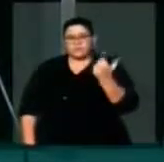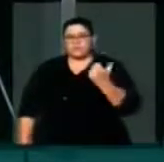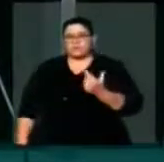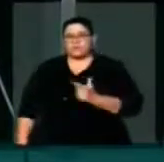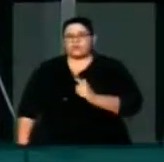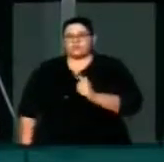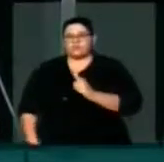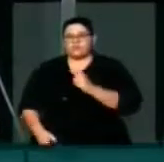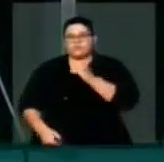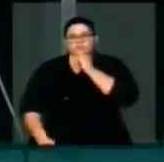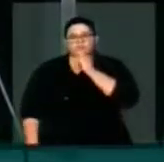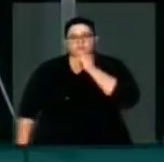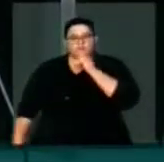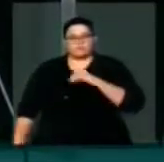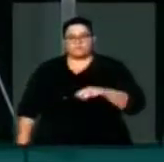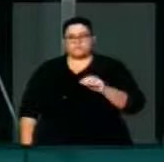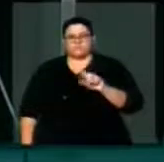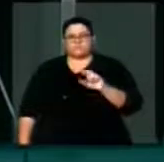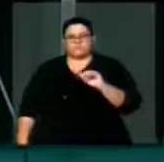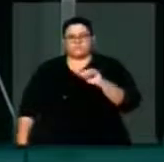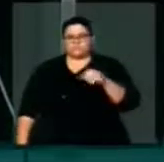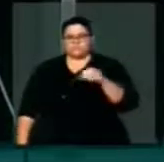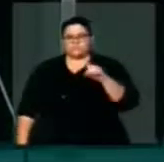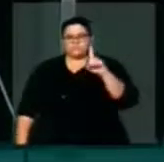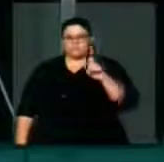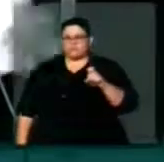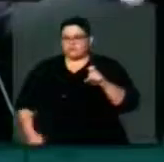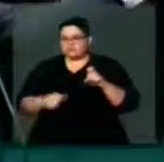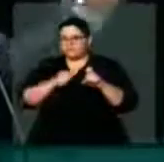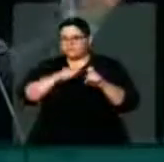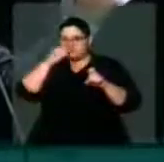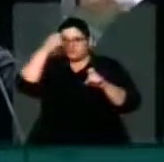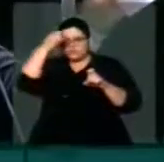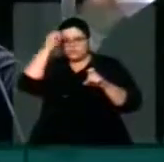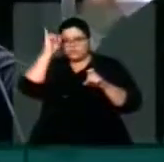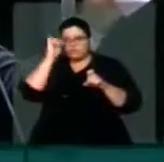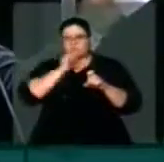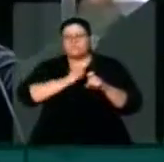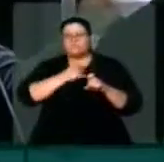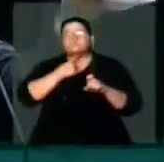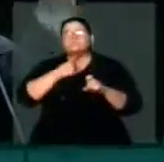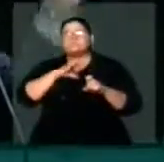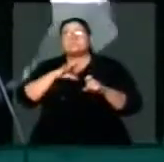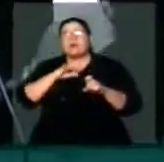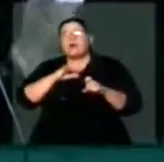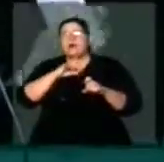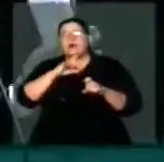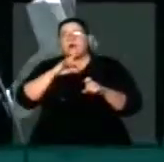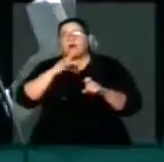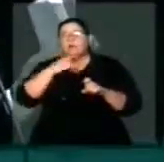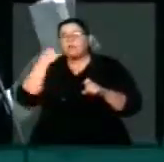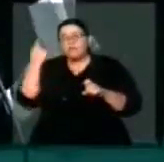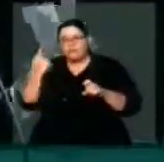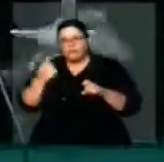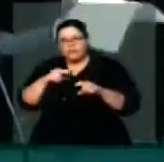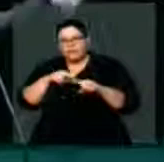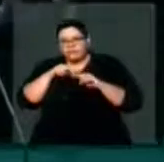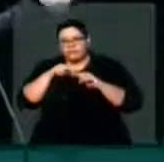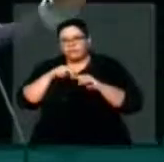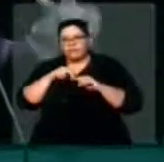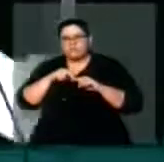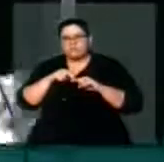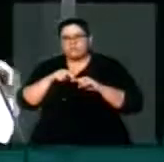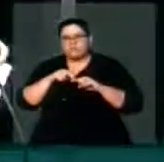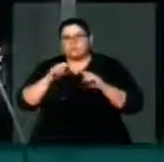Marajó, gado, morre de sede, como no Nordeste brasileiro. Então, a questão é mais complexa. Mas